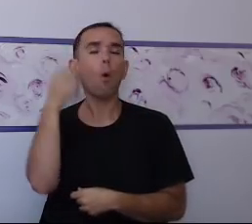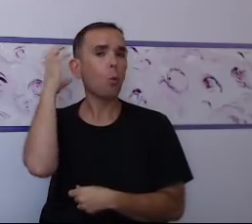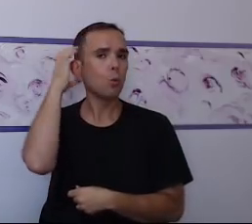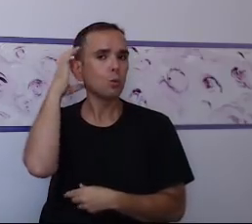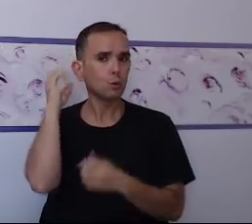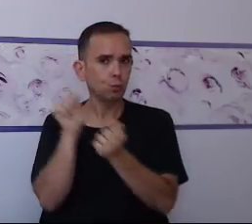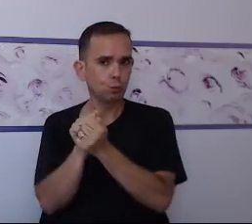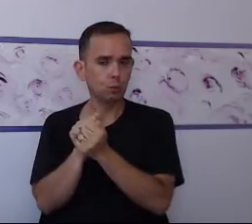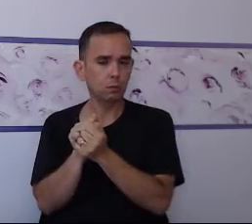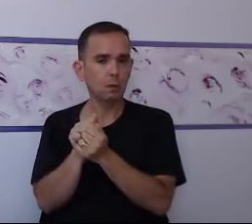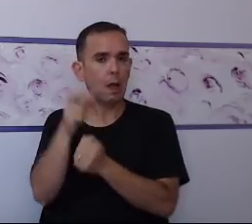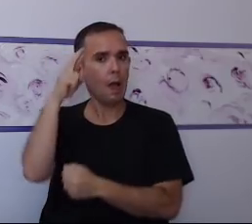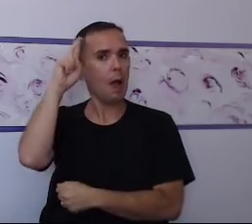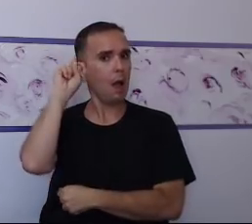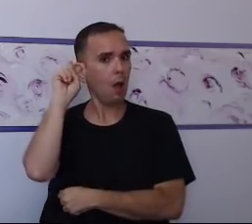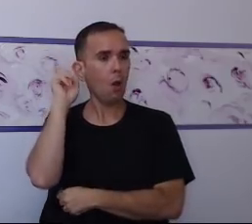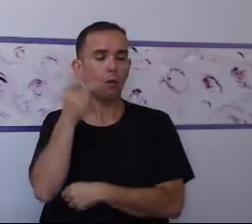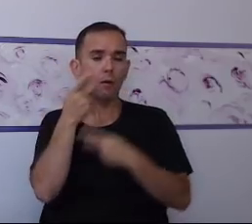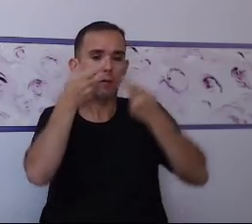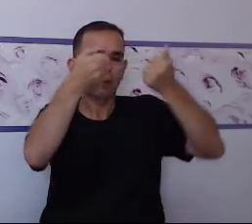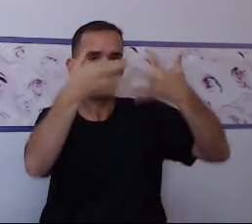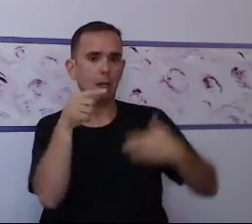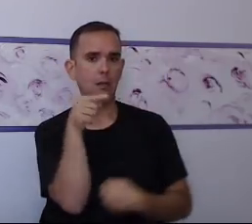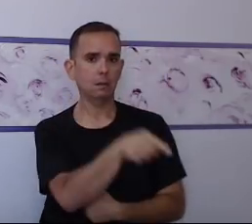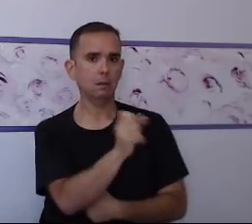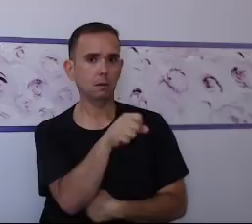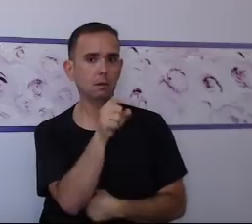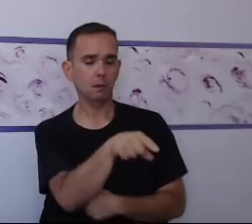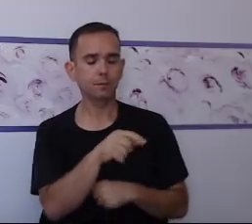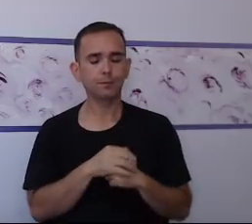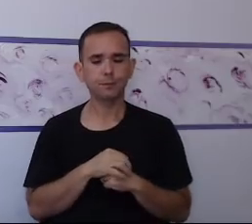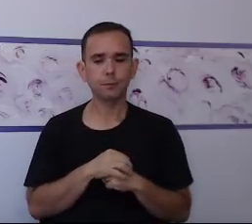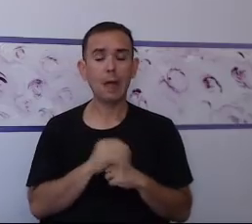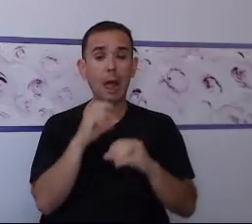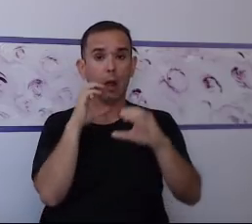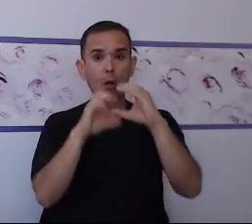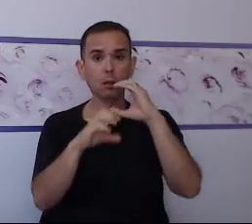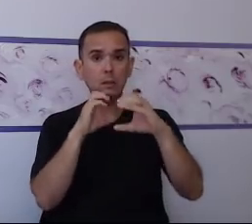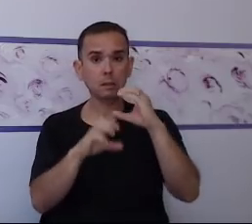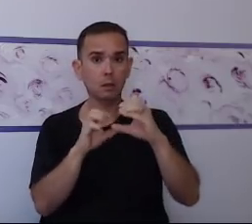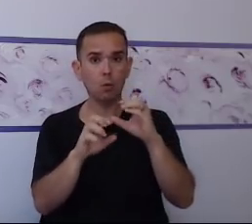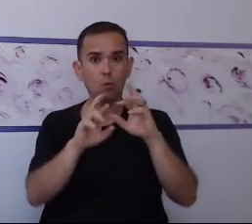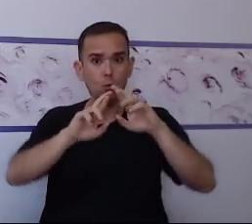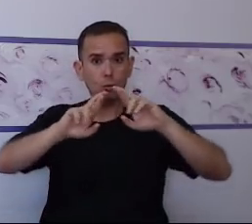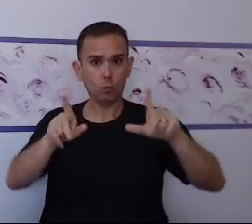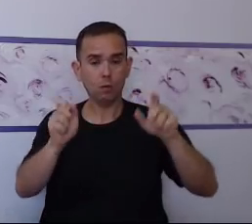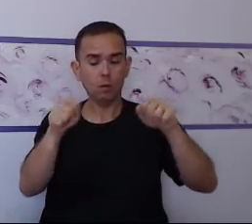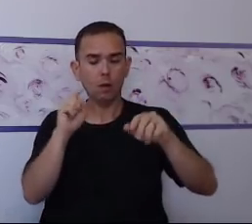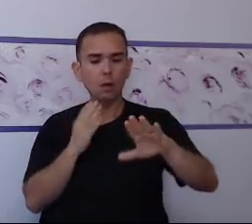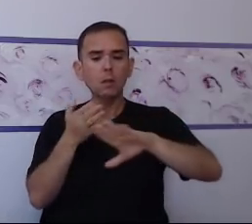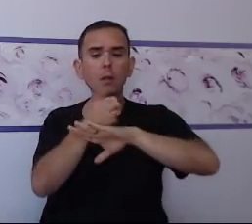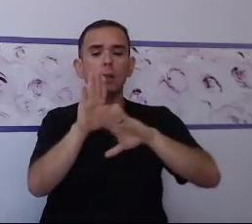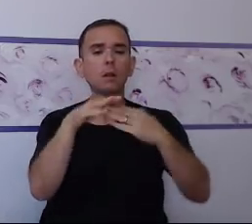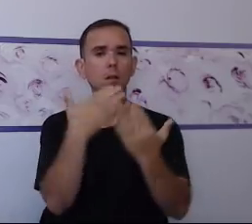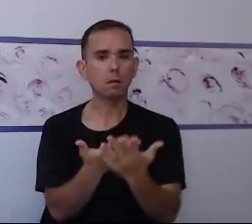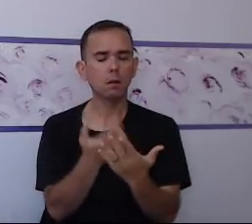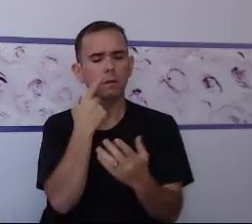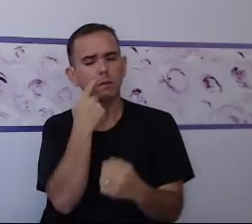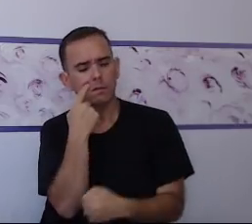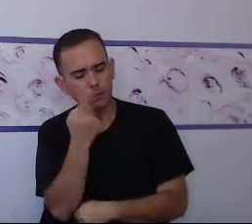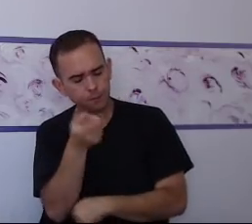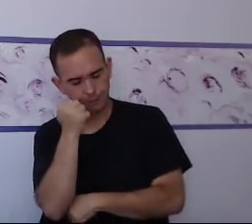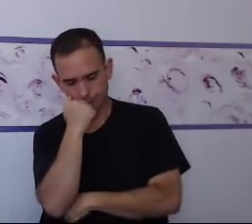com a gente. Mas hoje eu vou estar falando um pouquinho dela. A comunicação alternativa, quando a gente chega na escola, a gente avalia